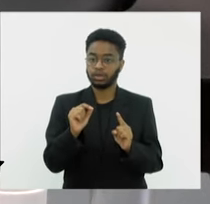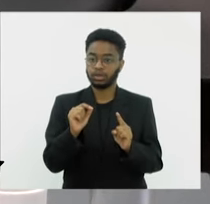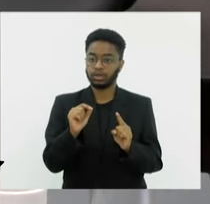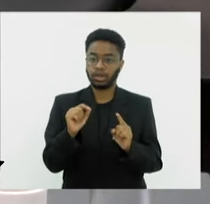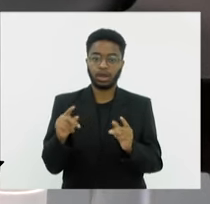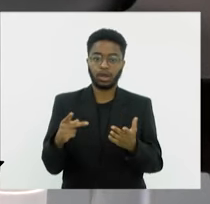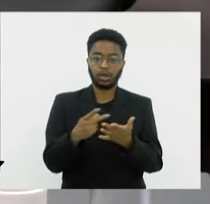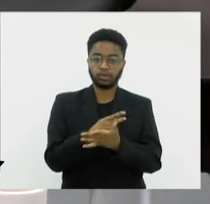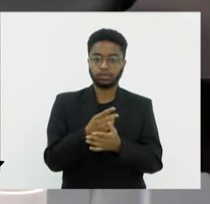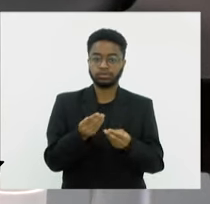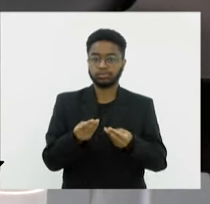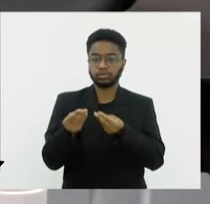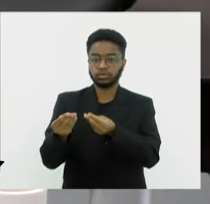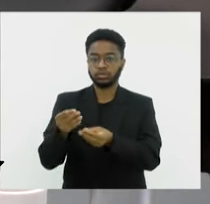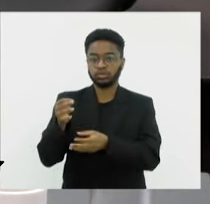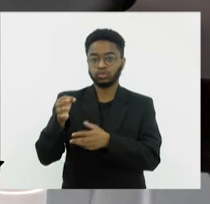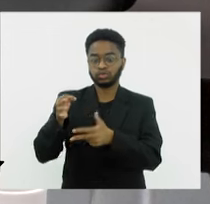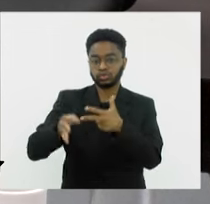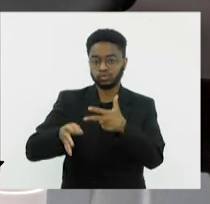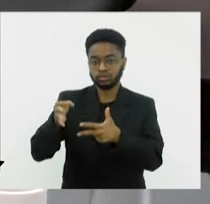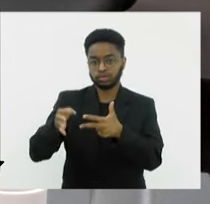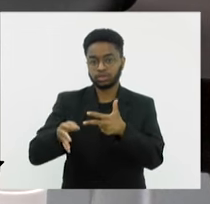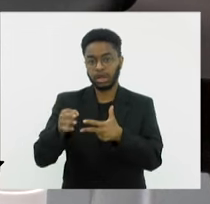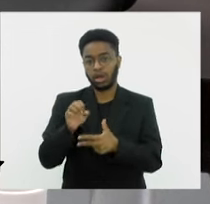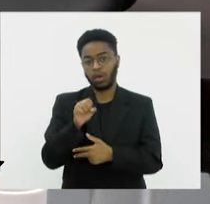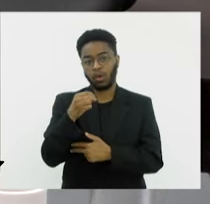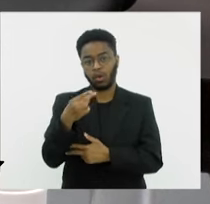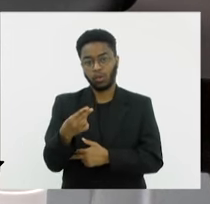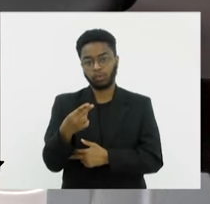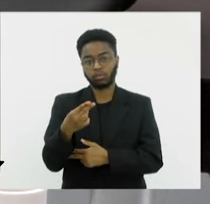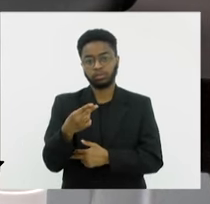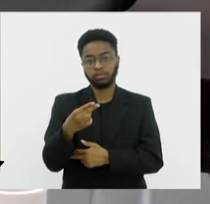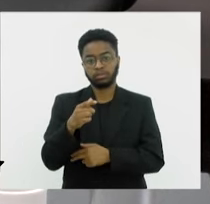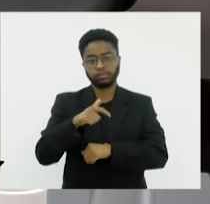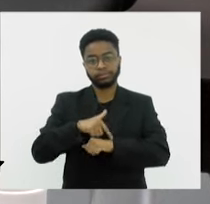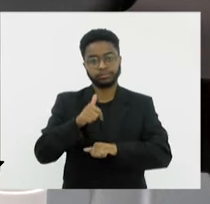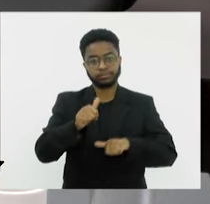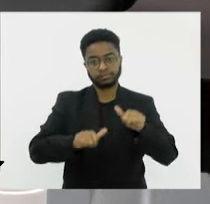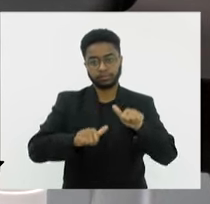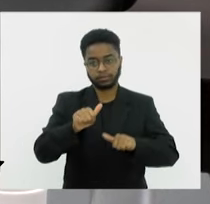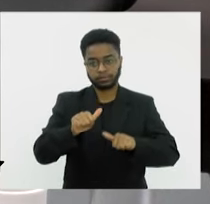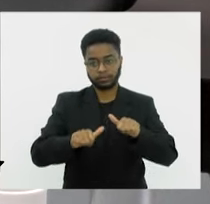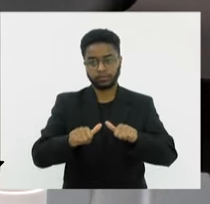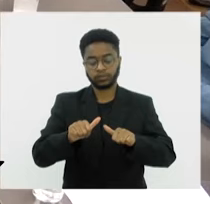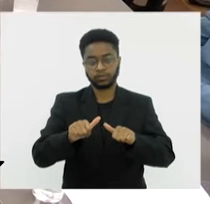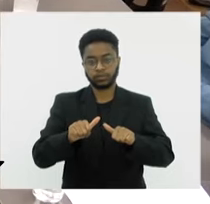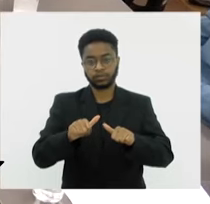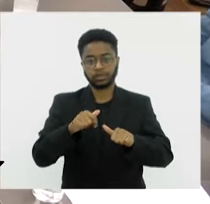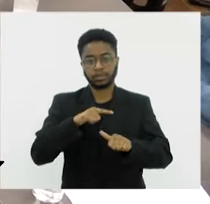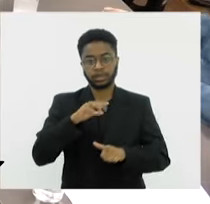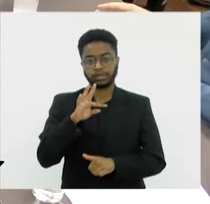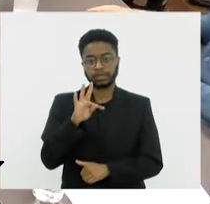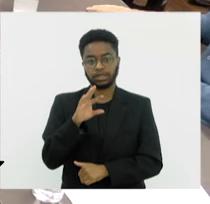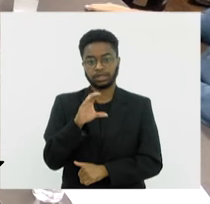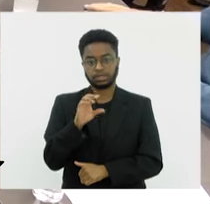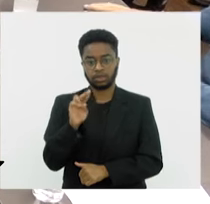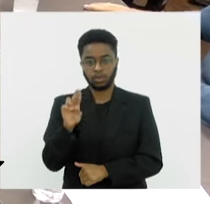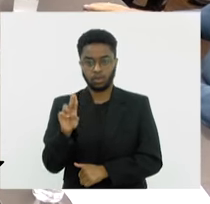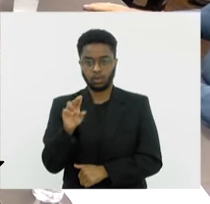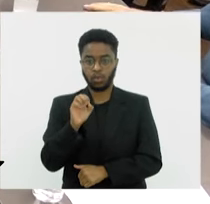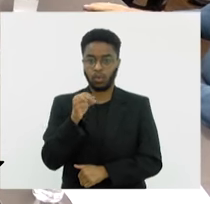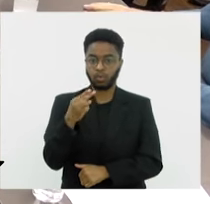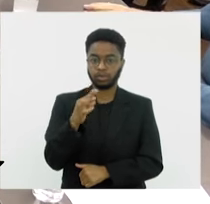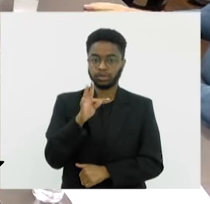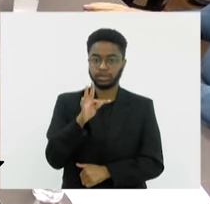ao judiciário ou, na análise das contas, o TCU ou o